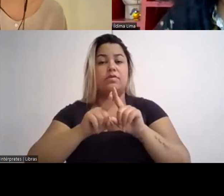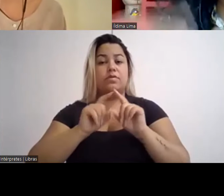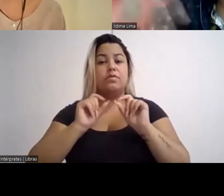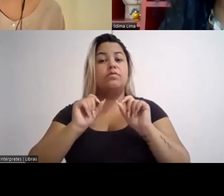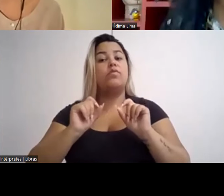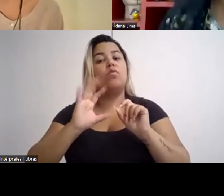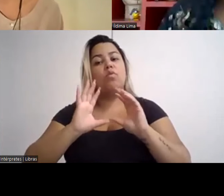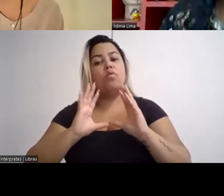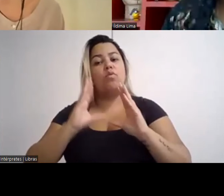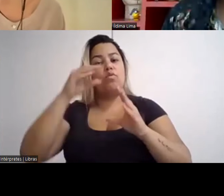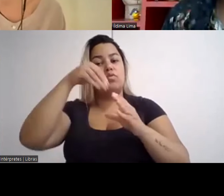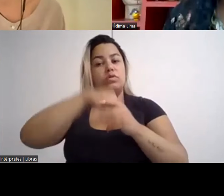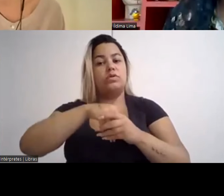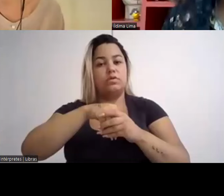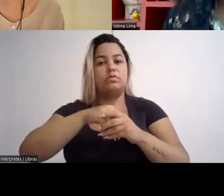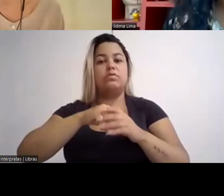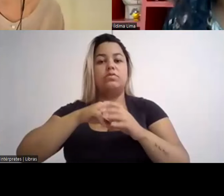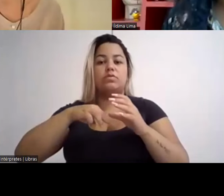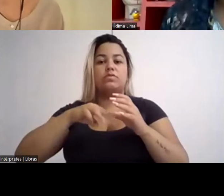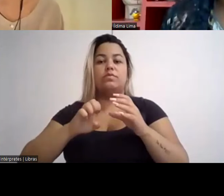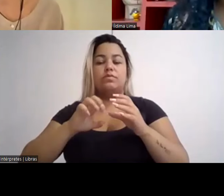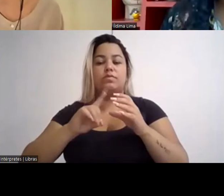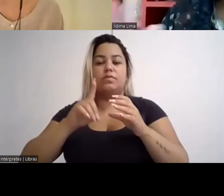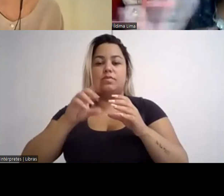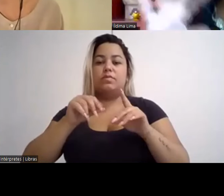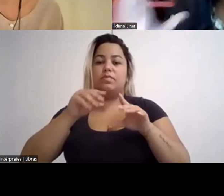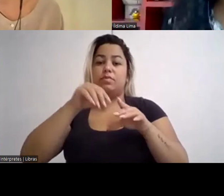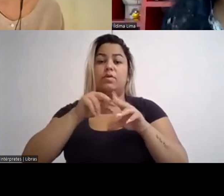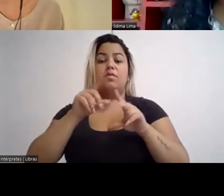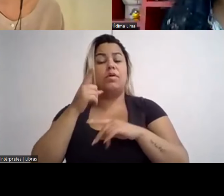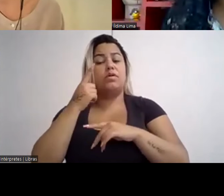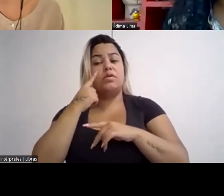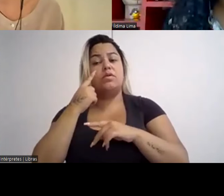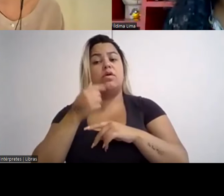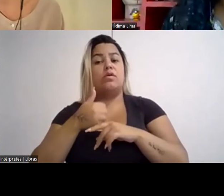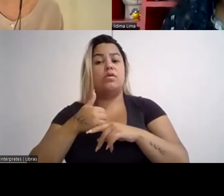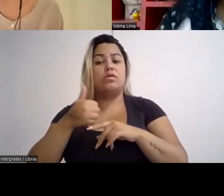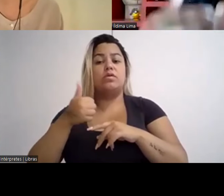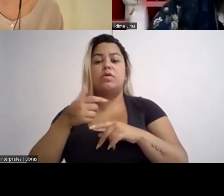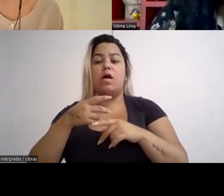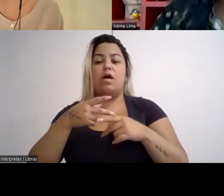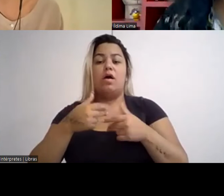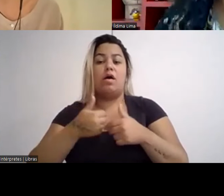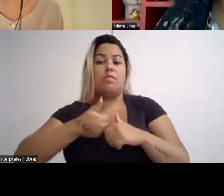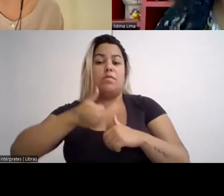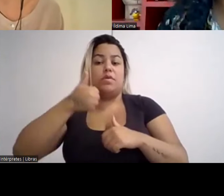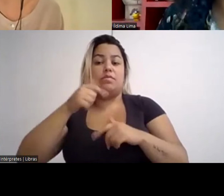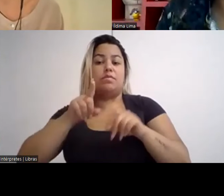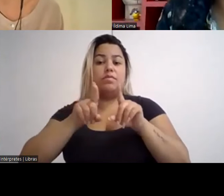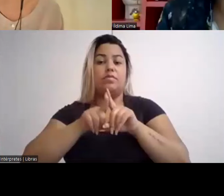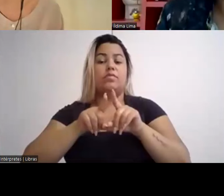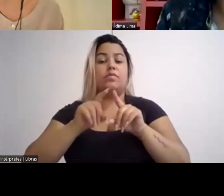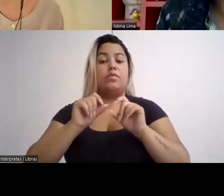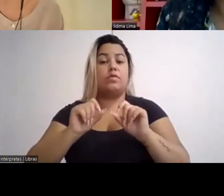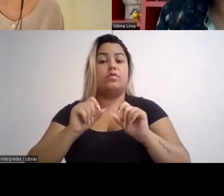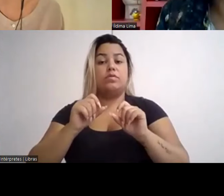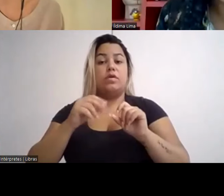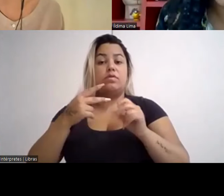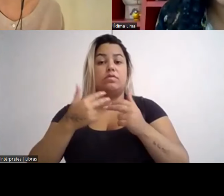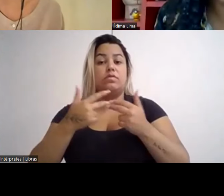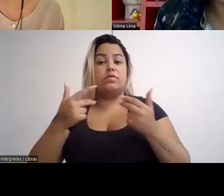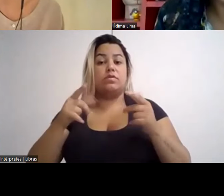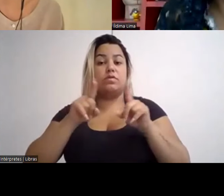de um mercado também que está ali atento a quem está melhor posicionado, porque atende as demandas de uma maneira mais objetiva